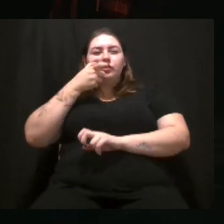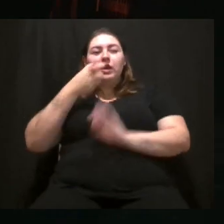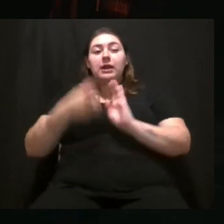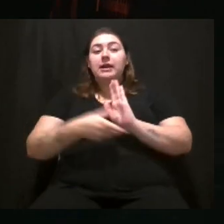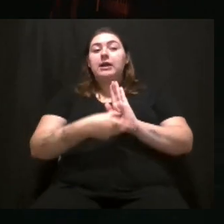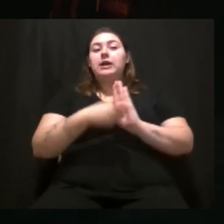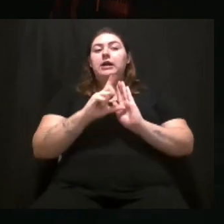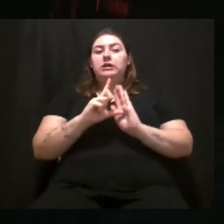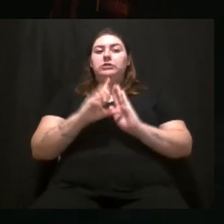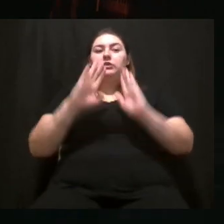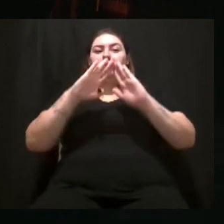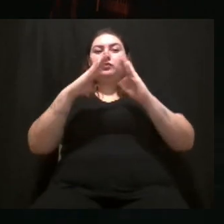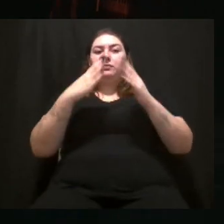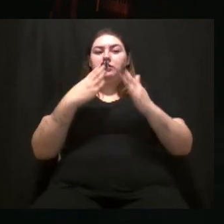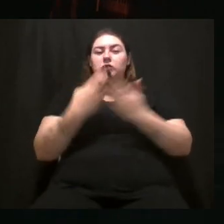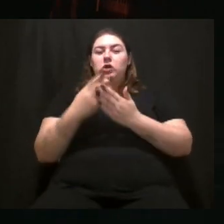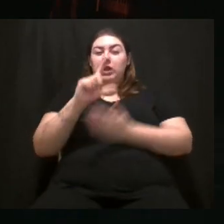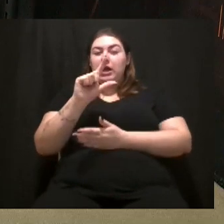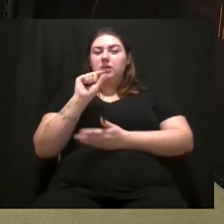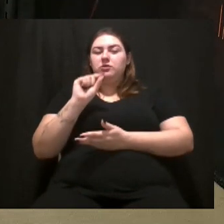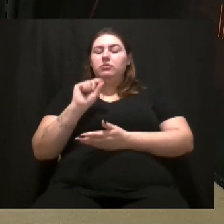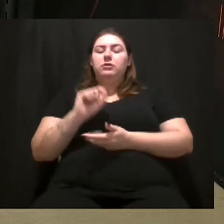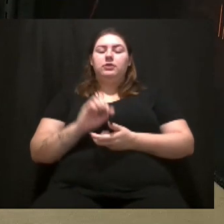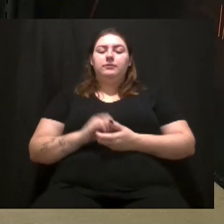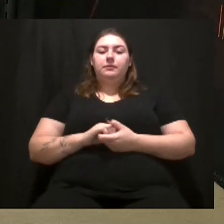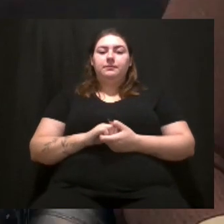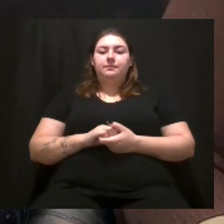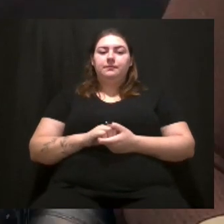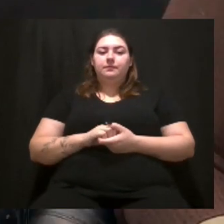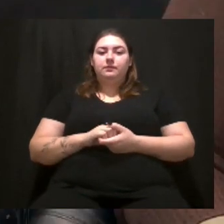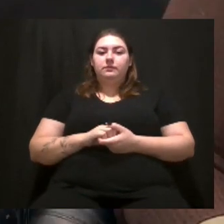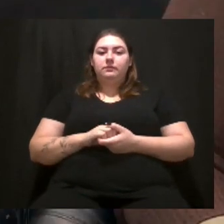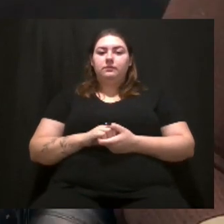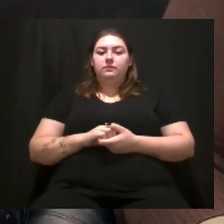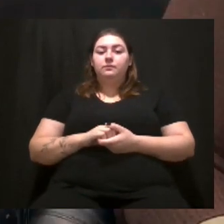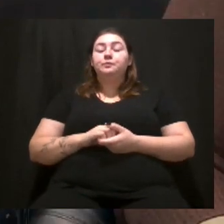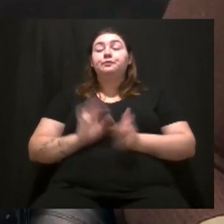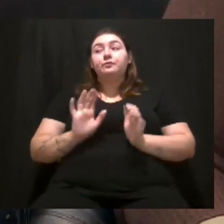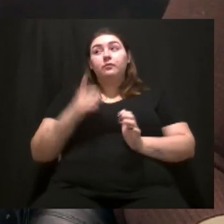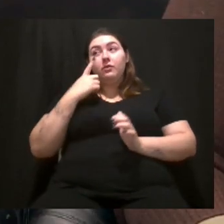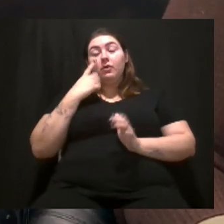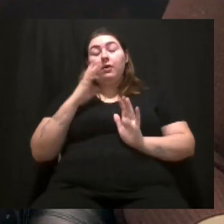escola para os nossos filhos? Eu acredito que é muito importante